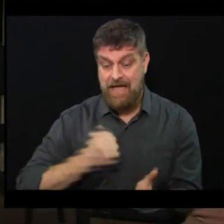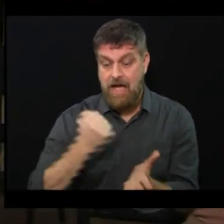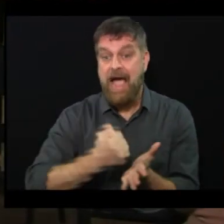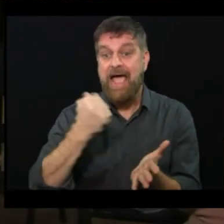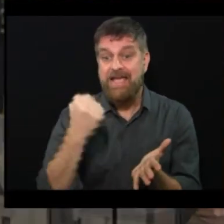registrada